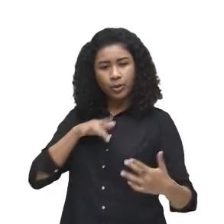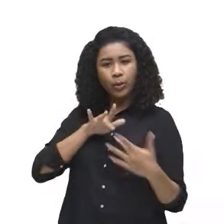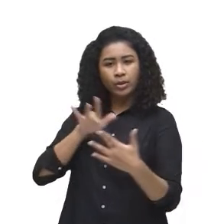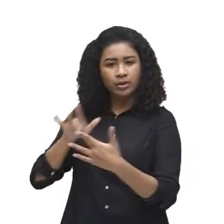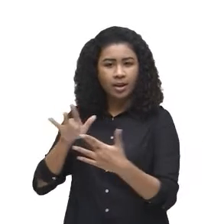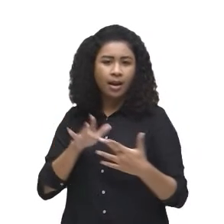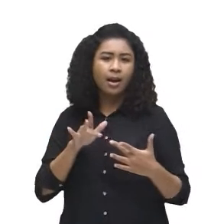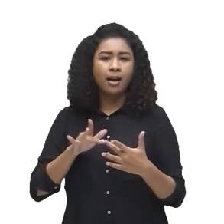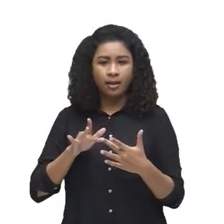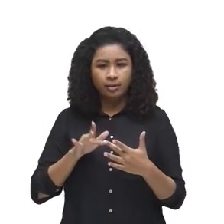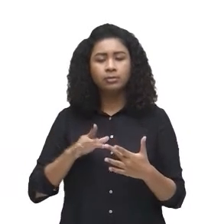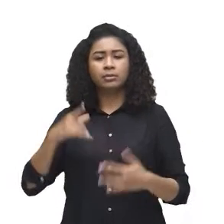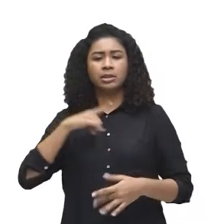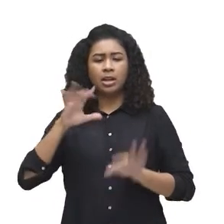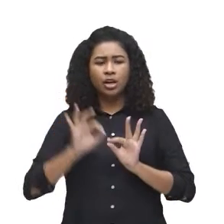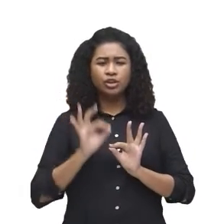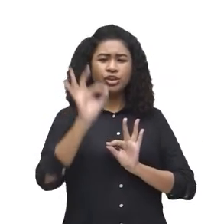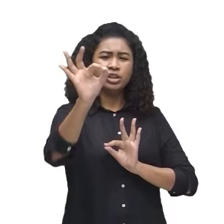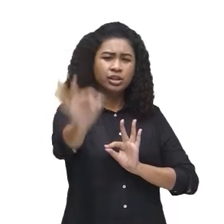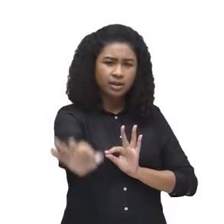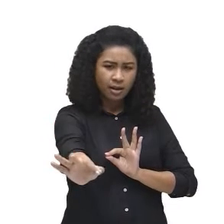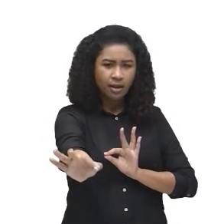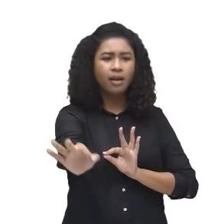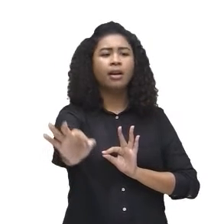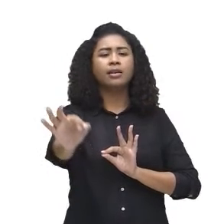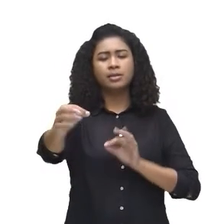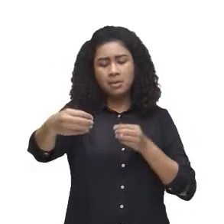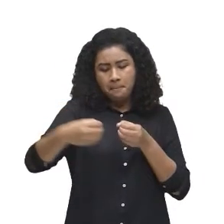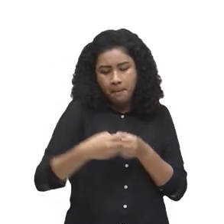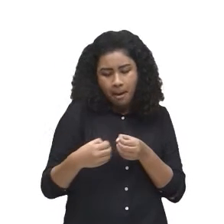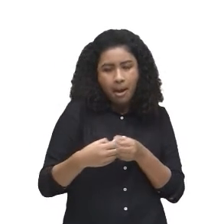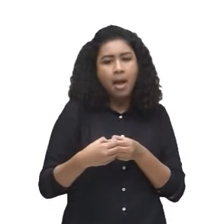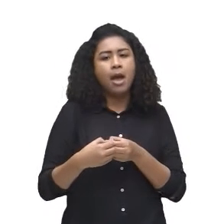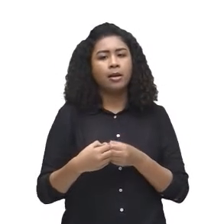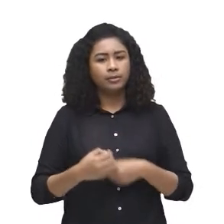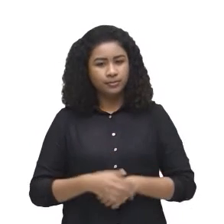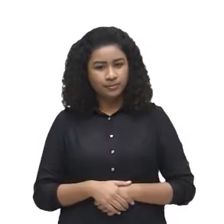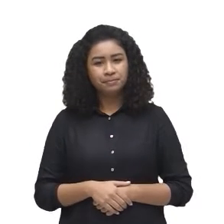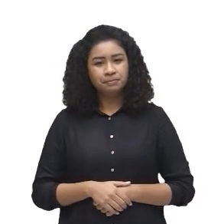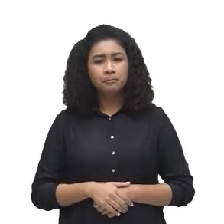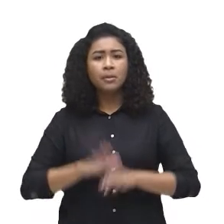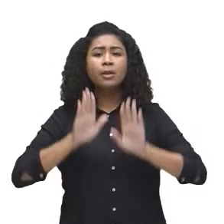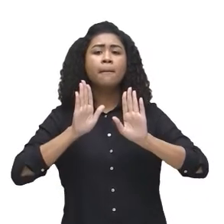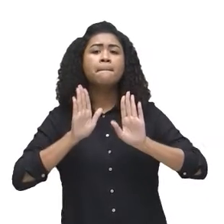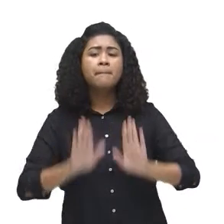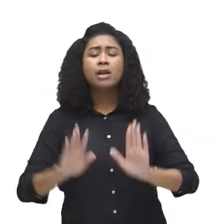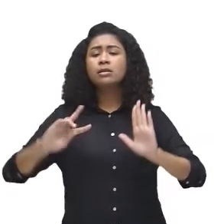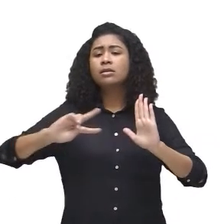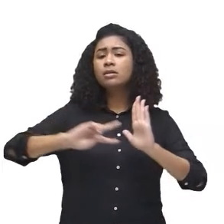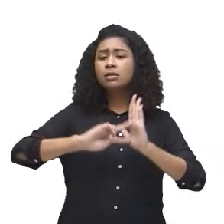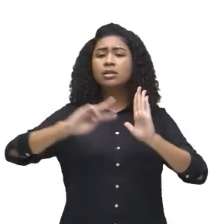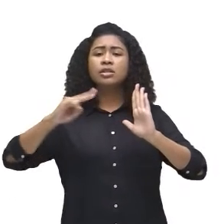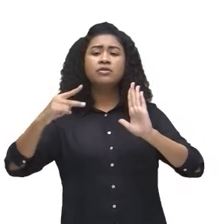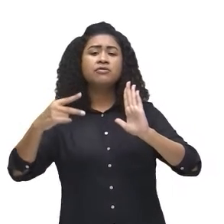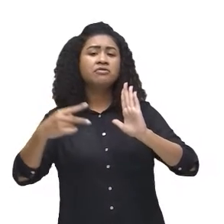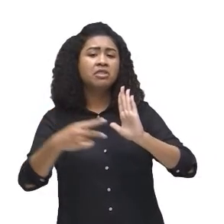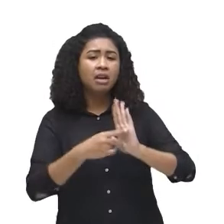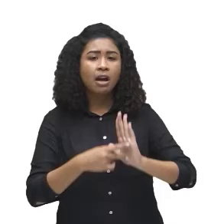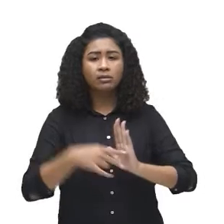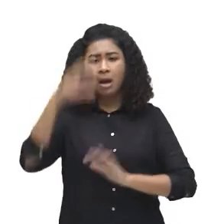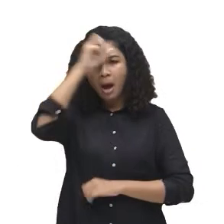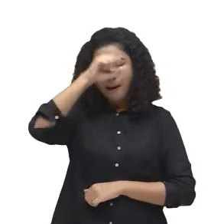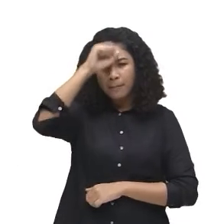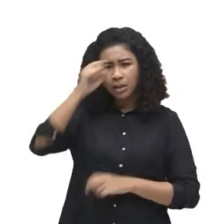média e curta distância, assim por diante. Mas, gente, qual é o significado de aprender lutas nos dias de